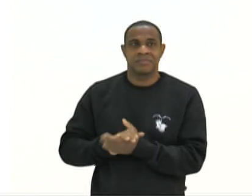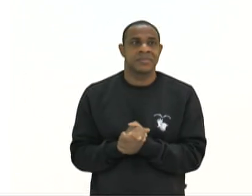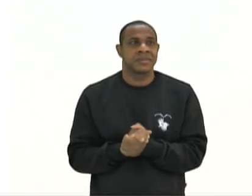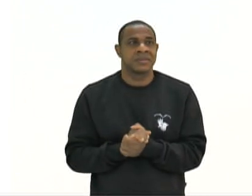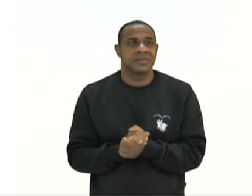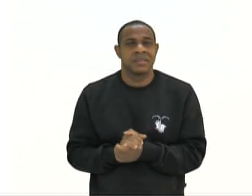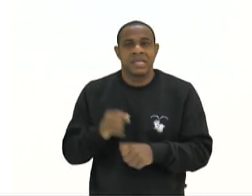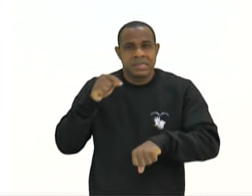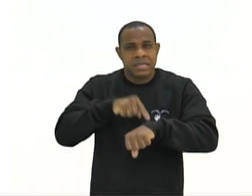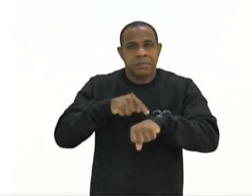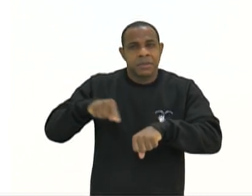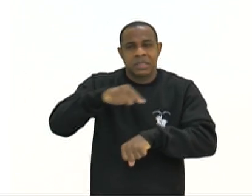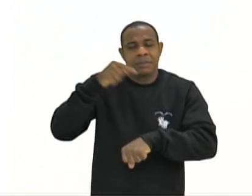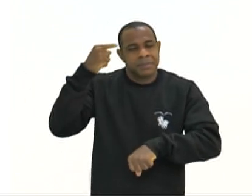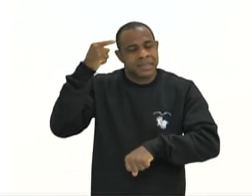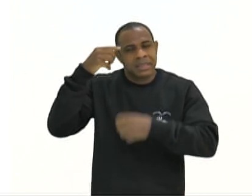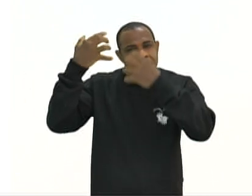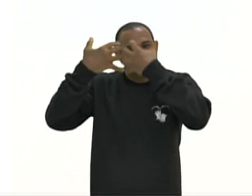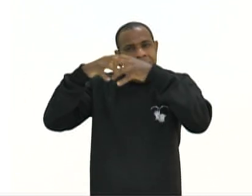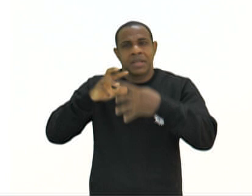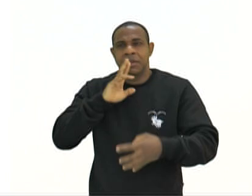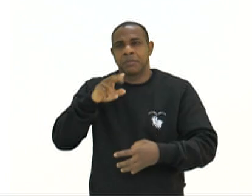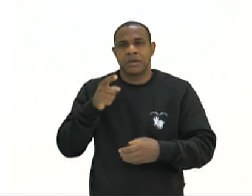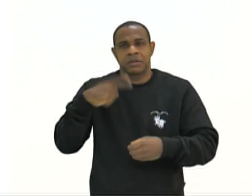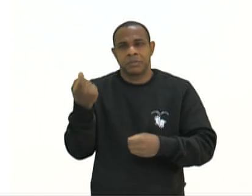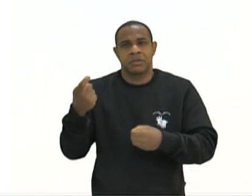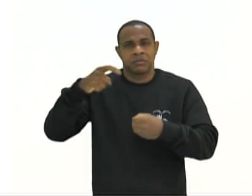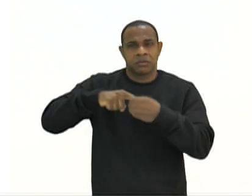um tempinho para vocês pensarem na resposta.